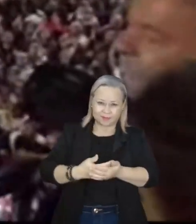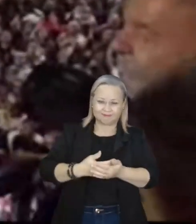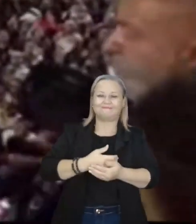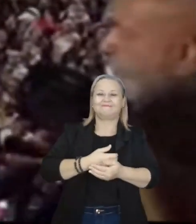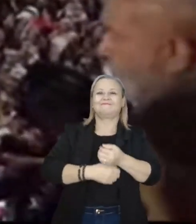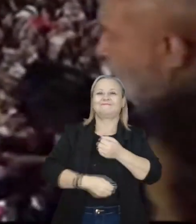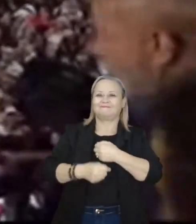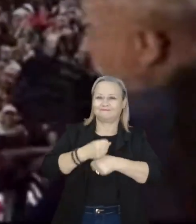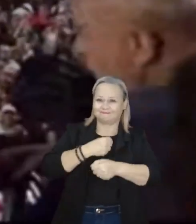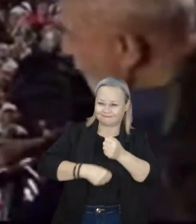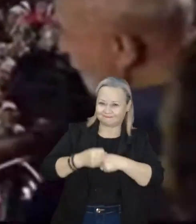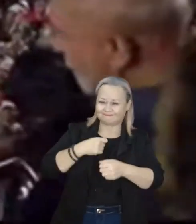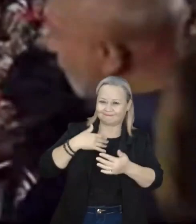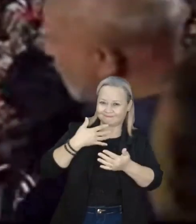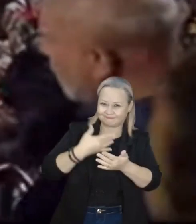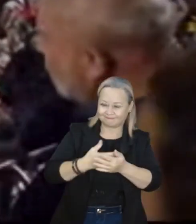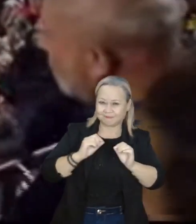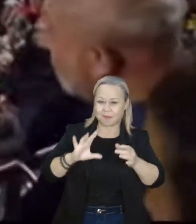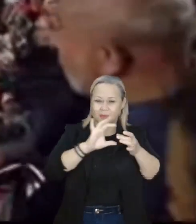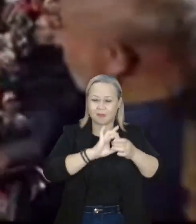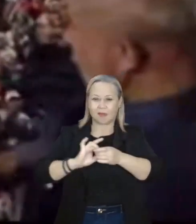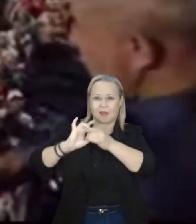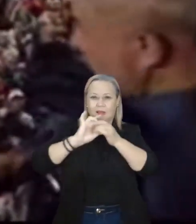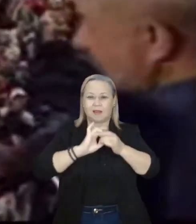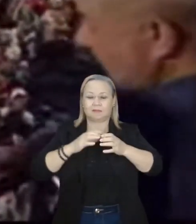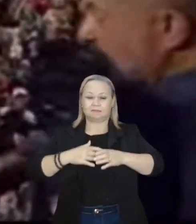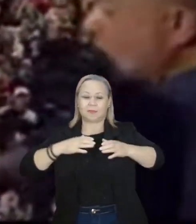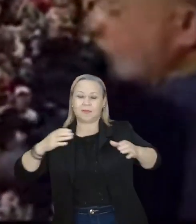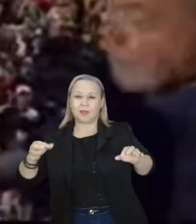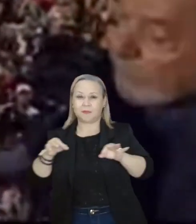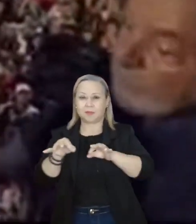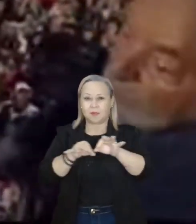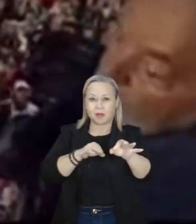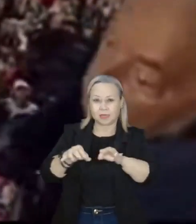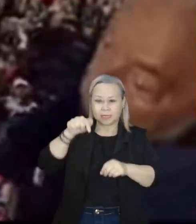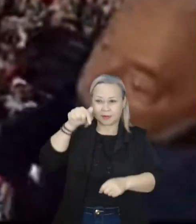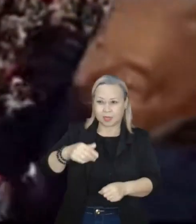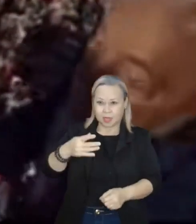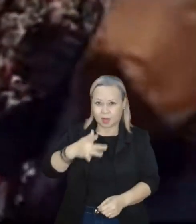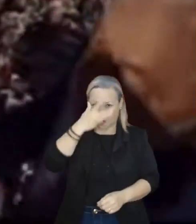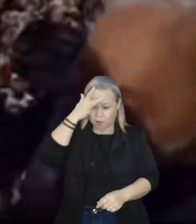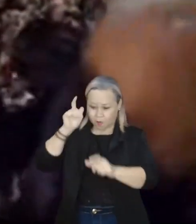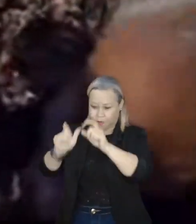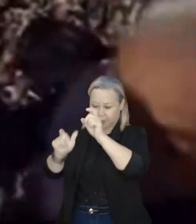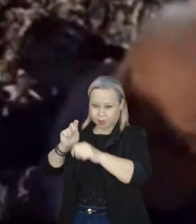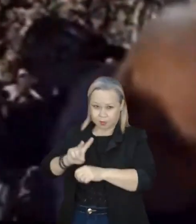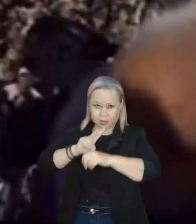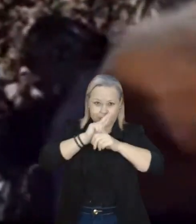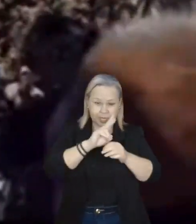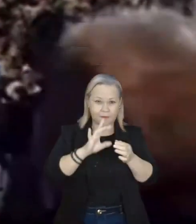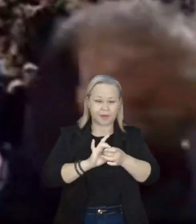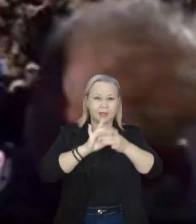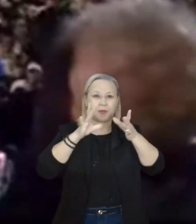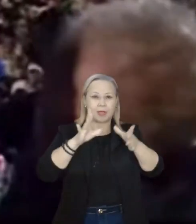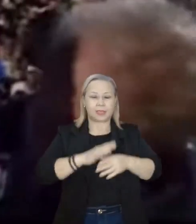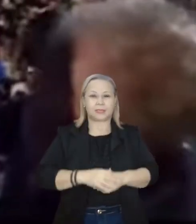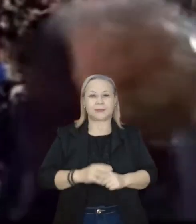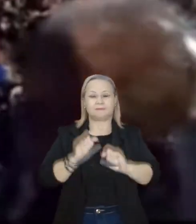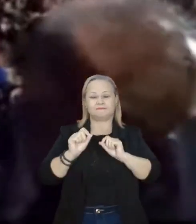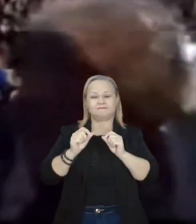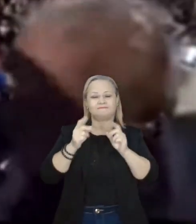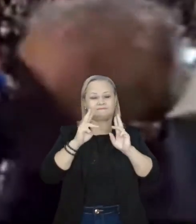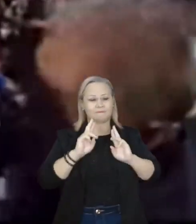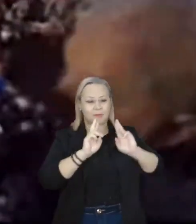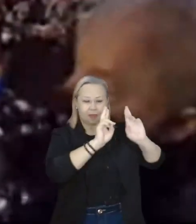e da aliança ampla que construímos aqui com pessoas que defendem a democracia, a